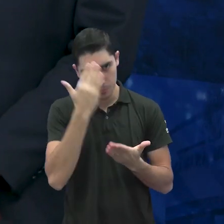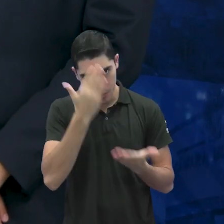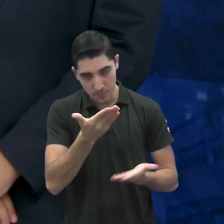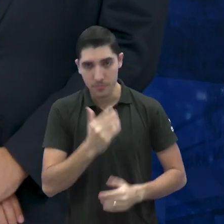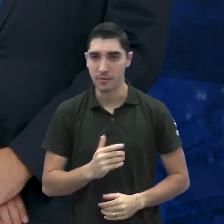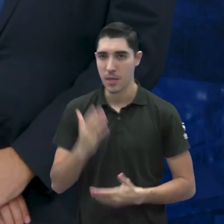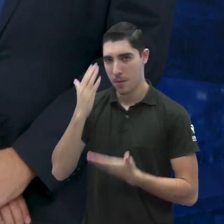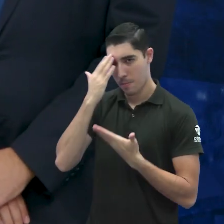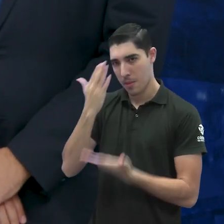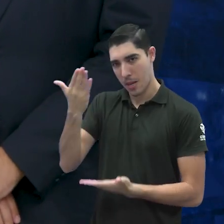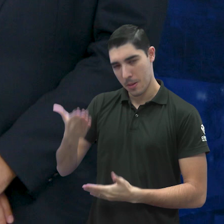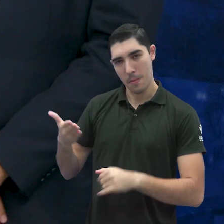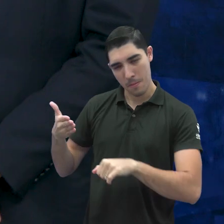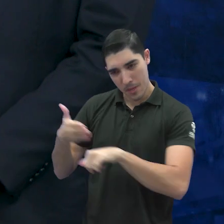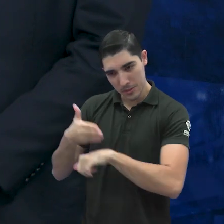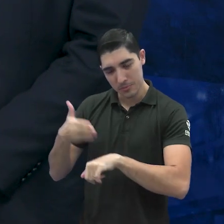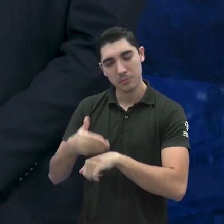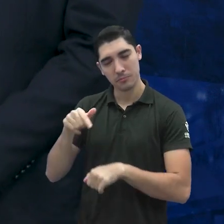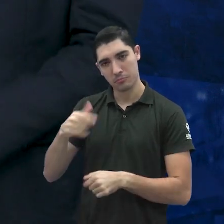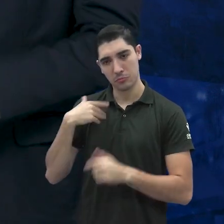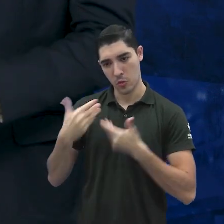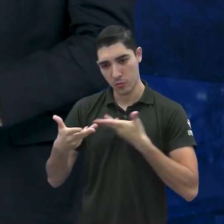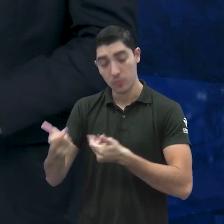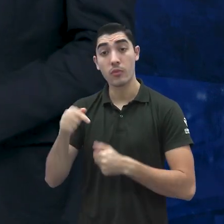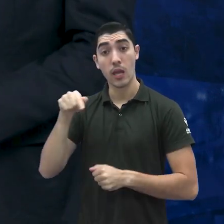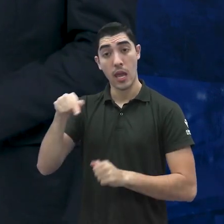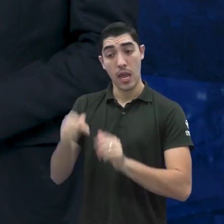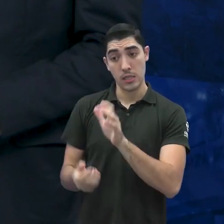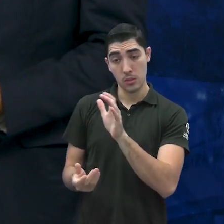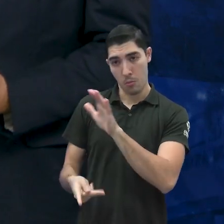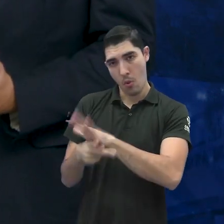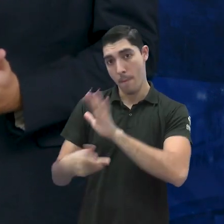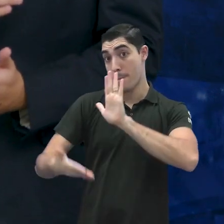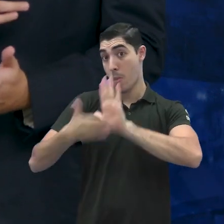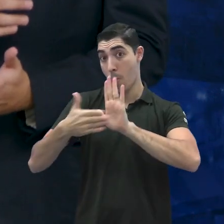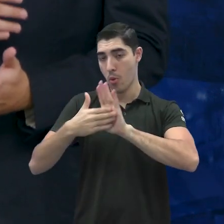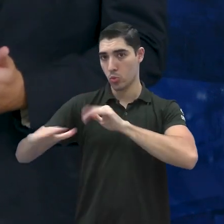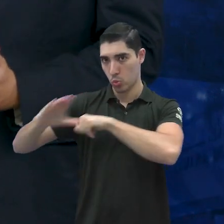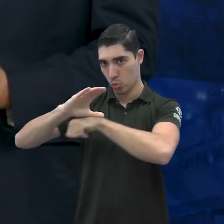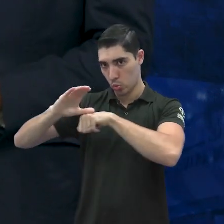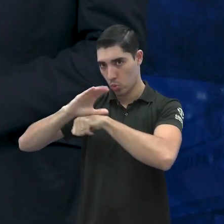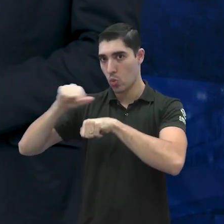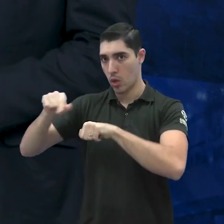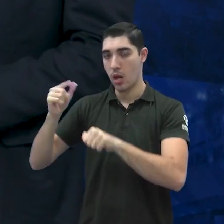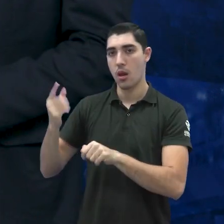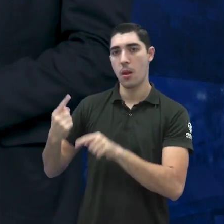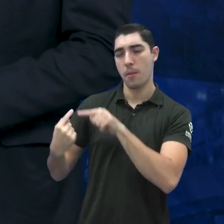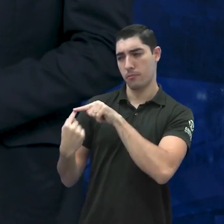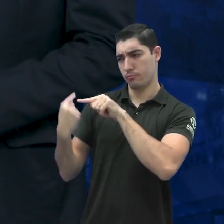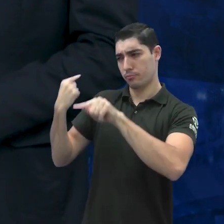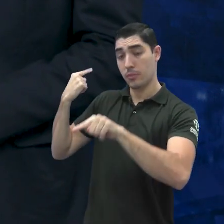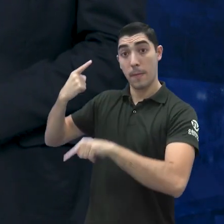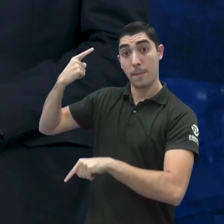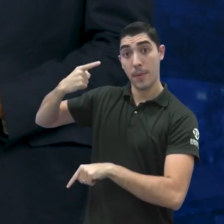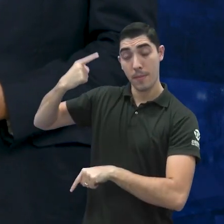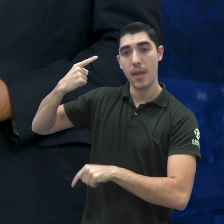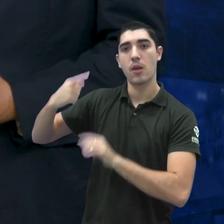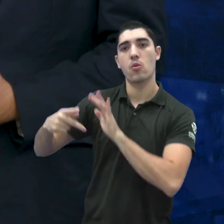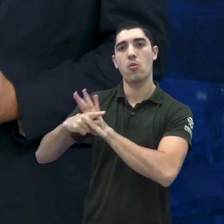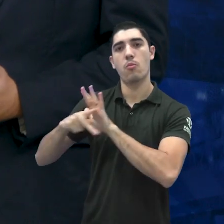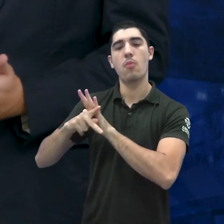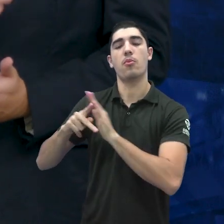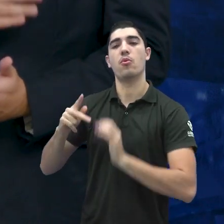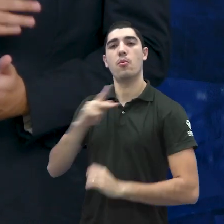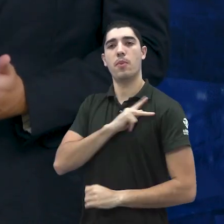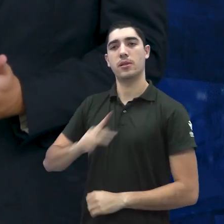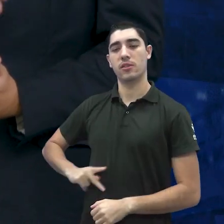vocês. A reeleição, ela surgiu como uma proposta de emenda à Constituição depois da eleição, da primeira eleição do Fernando Henrique